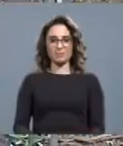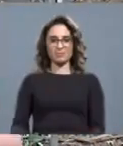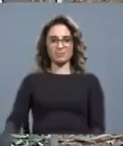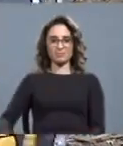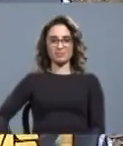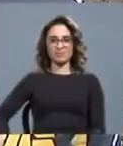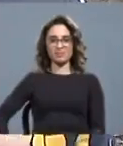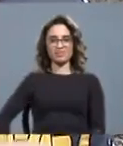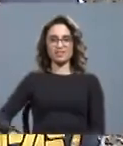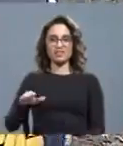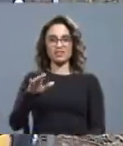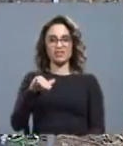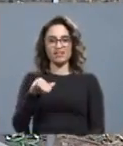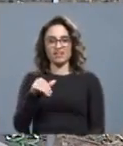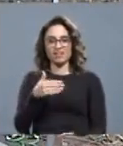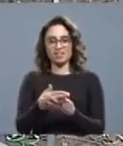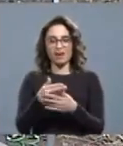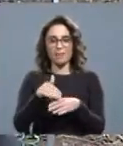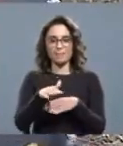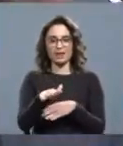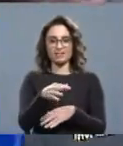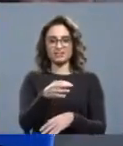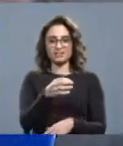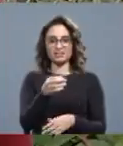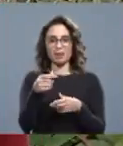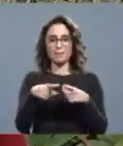Mas. Eu assim. Passa não sei quantas pesas.